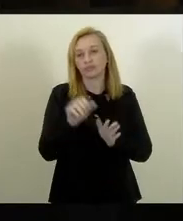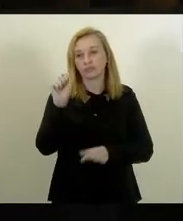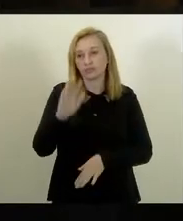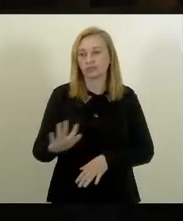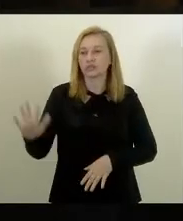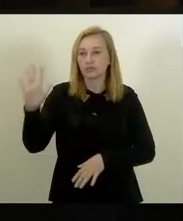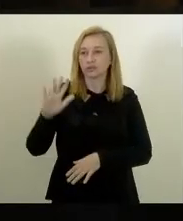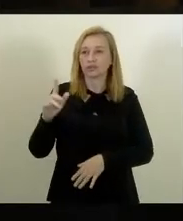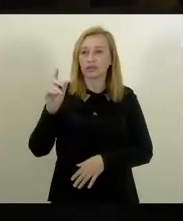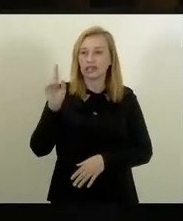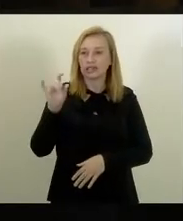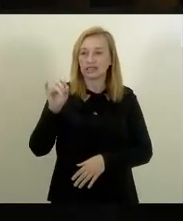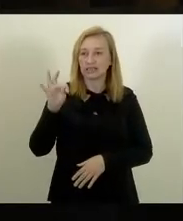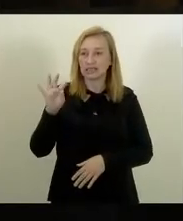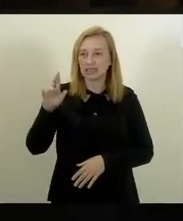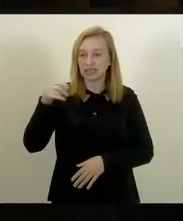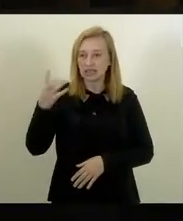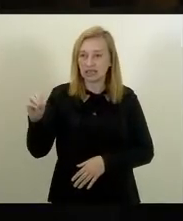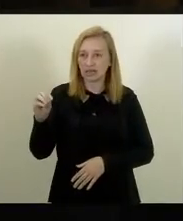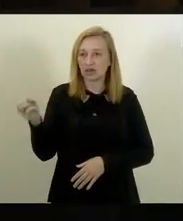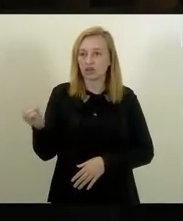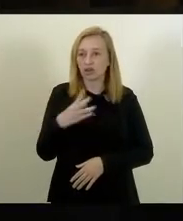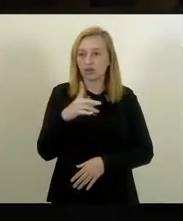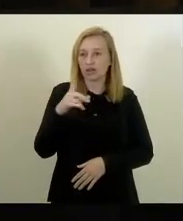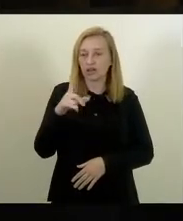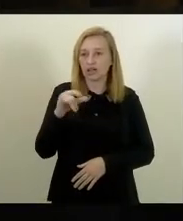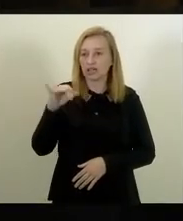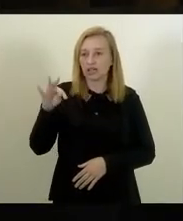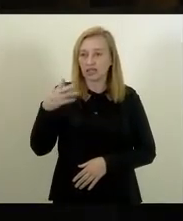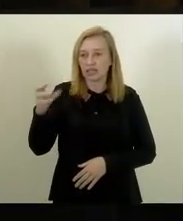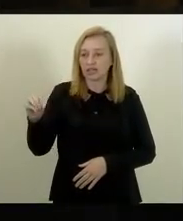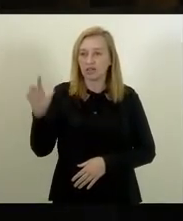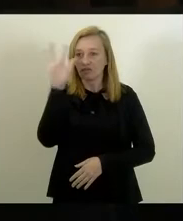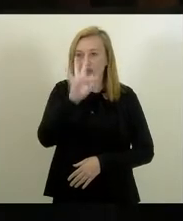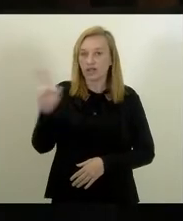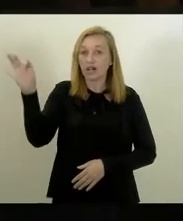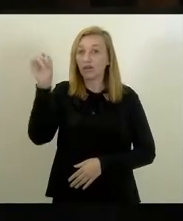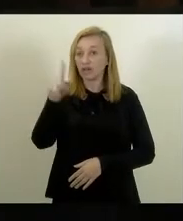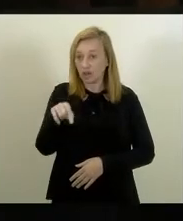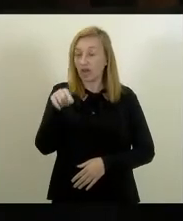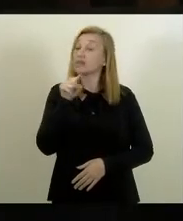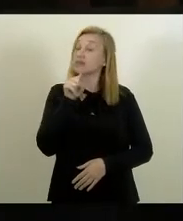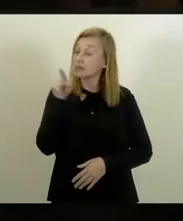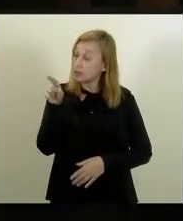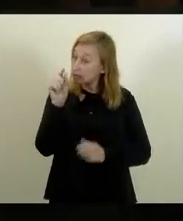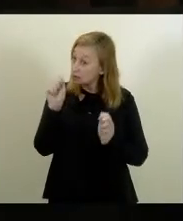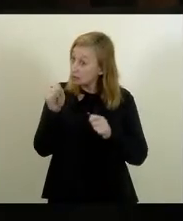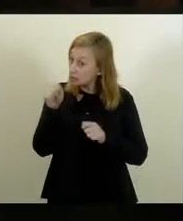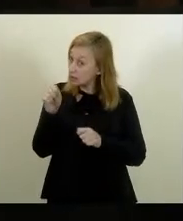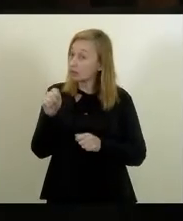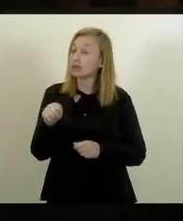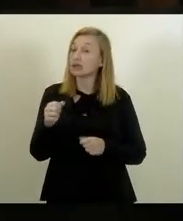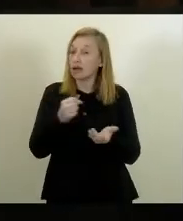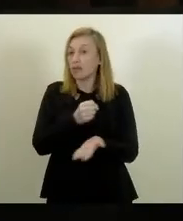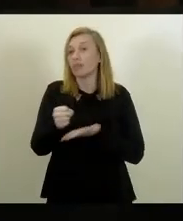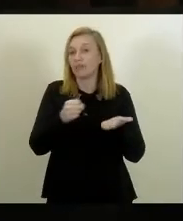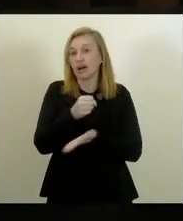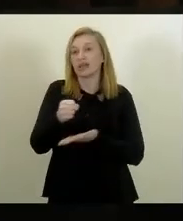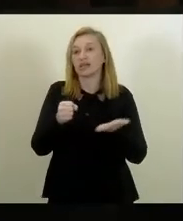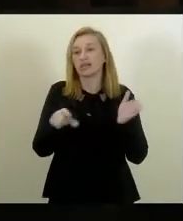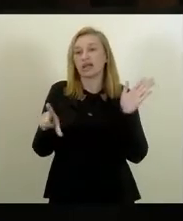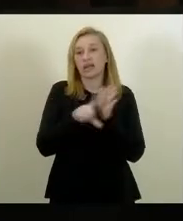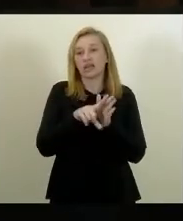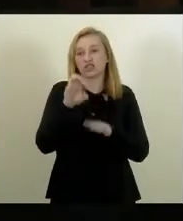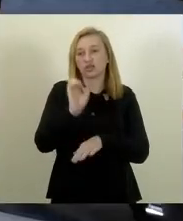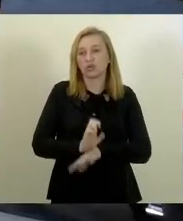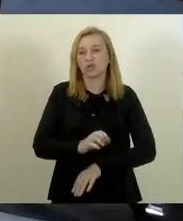Licitação e o que diz a nova Lei de Licitação Federal, que ela sim dá embasamento para a legislação estadual.